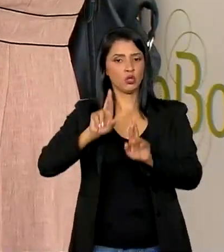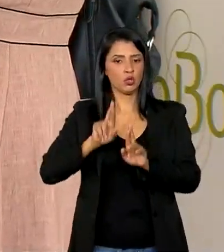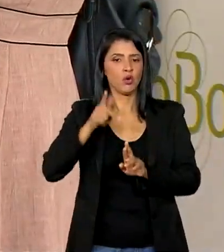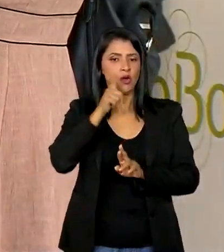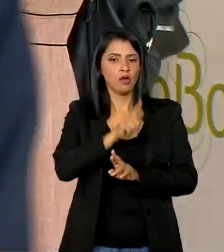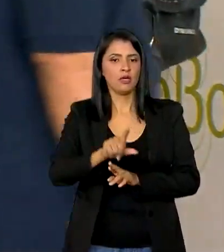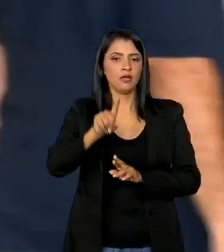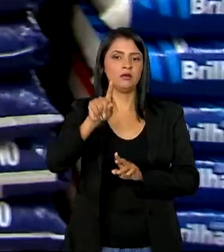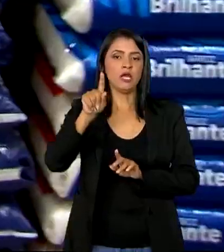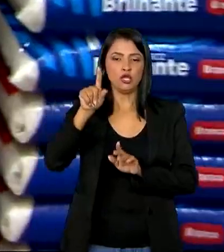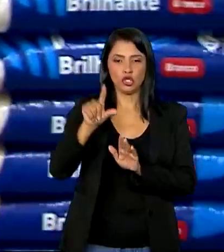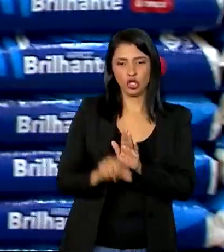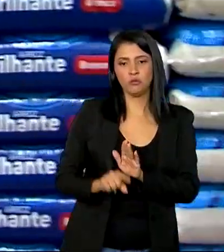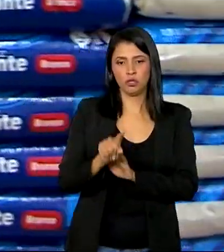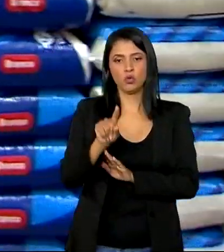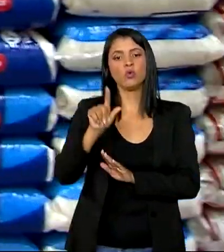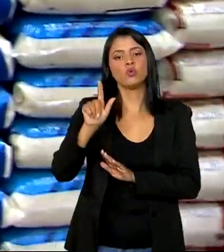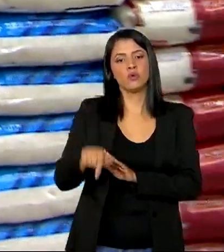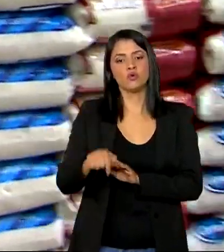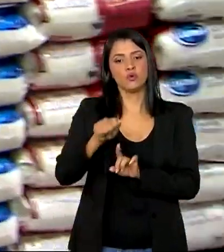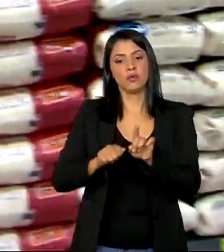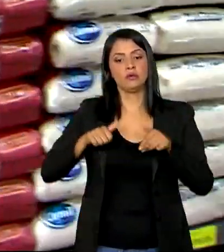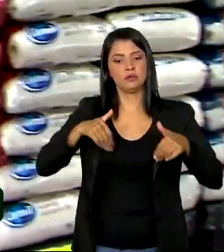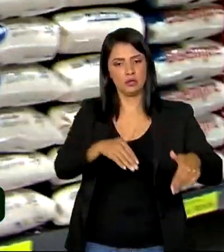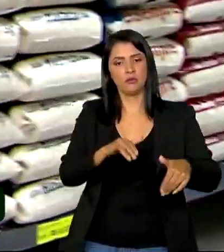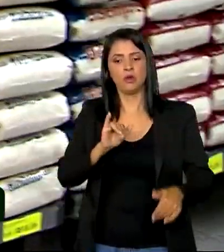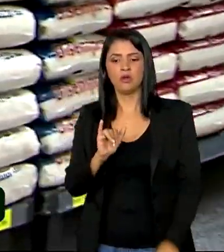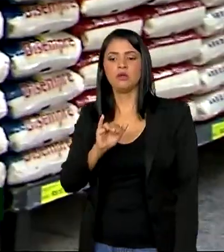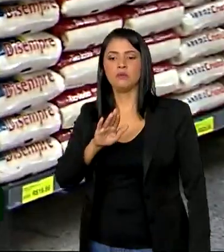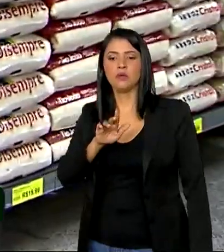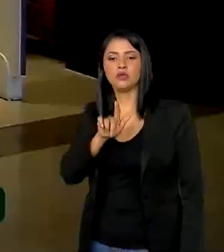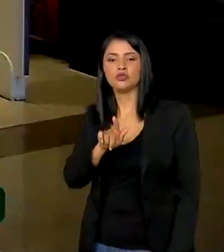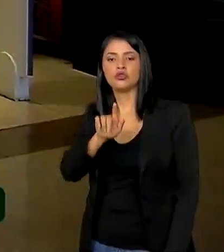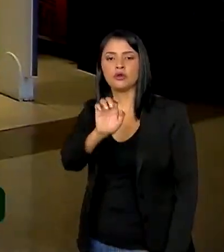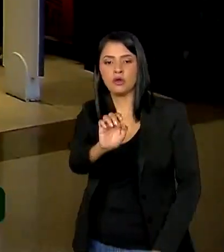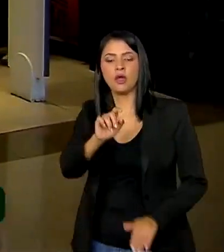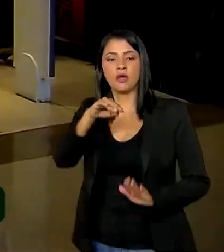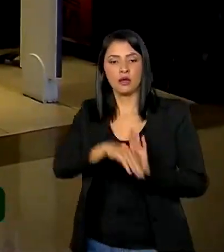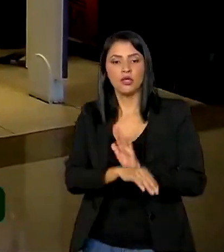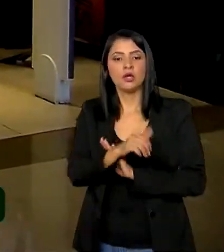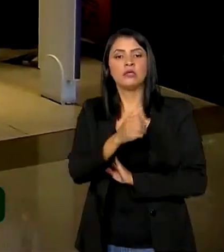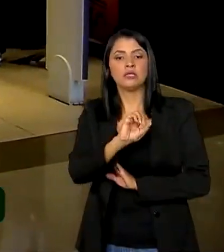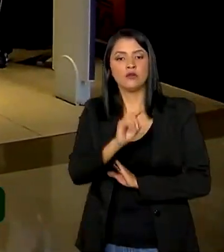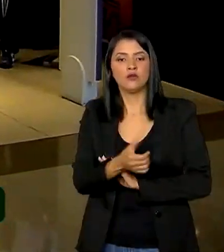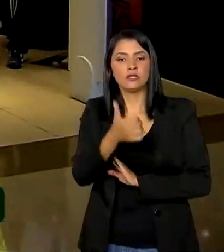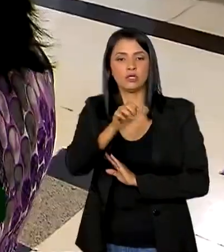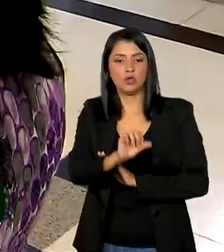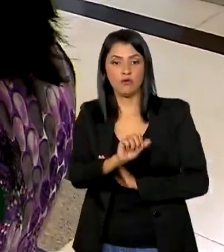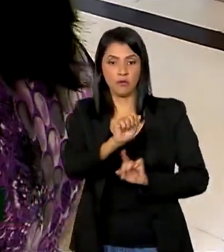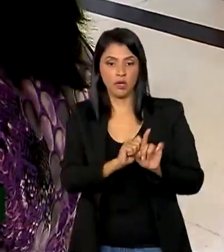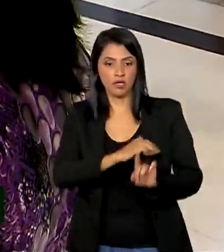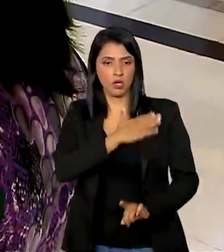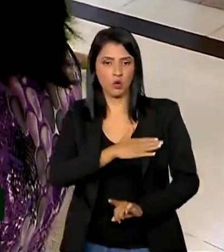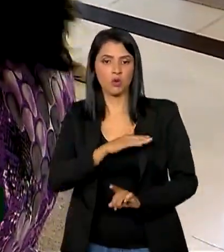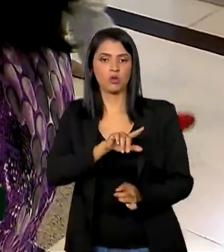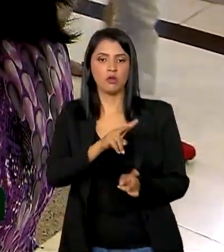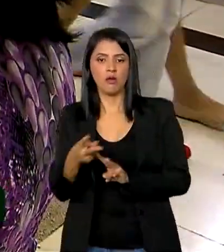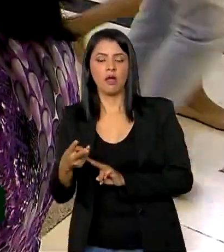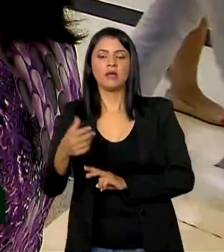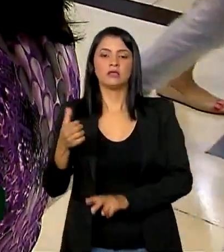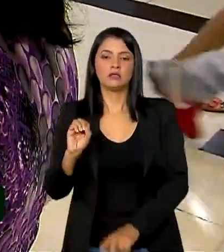entre os poderes constituídos e a resiliência e o fortalecimento das instituições são cruciais